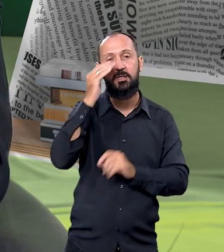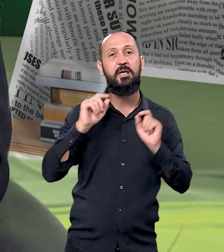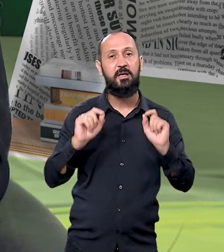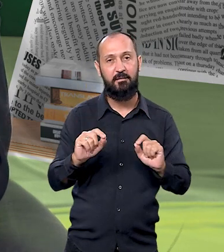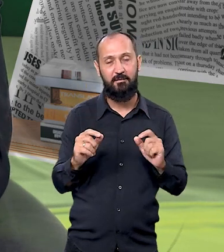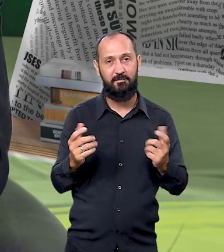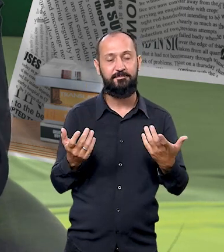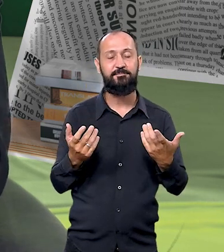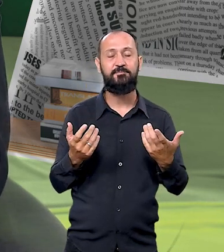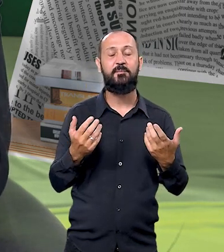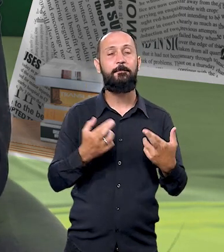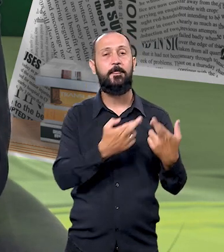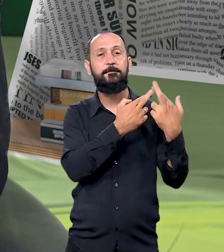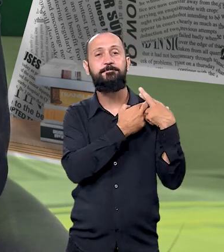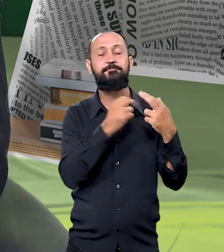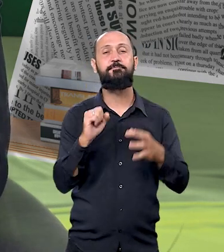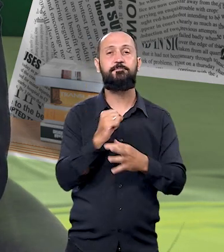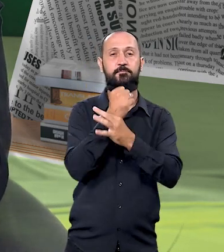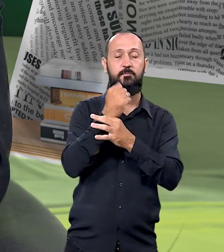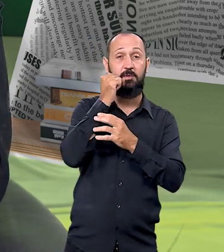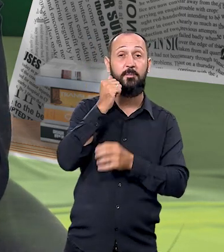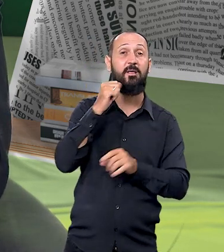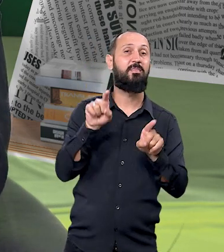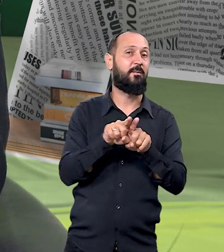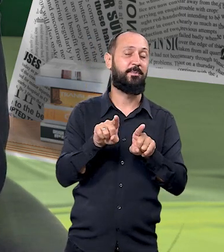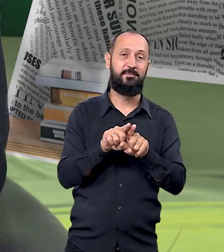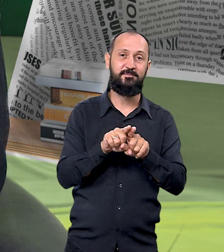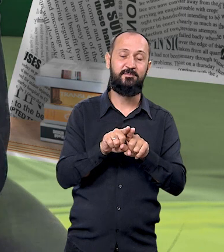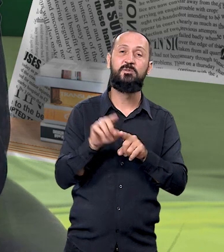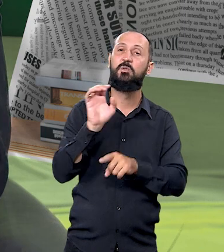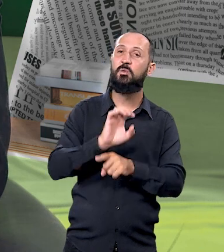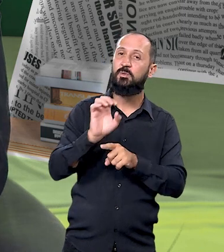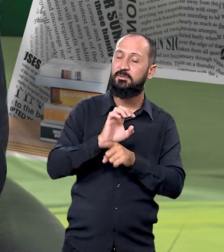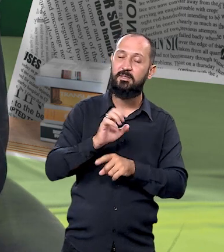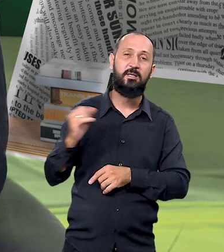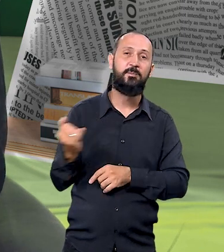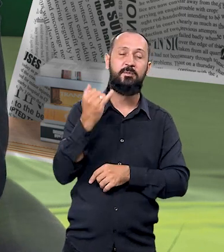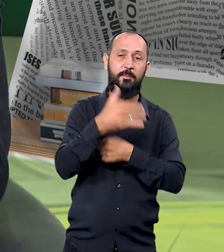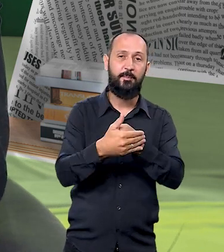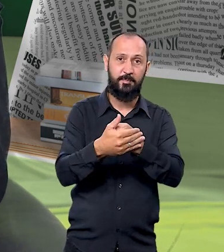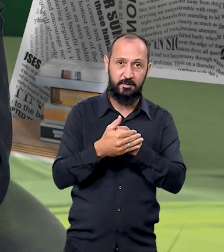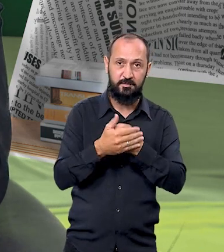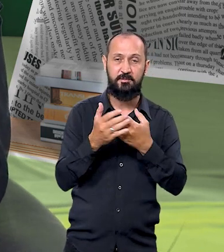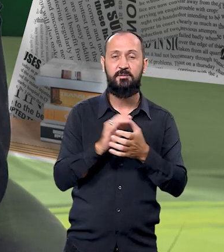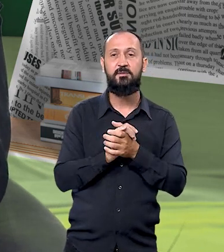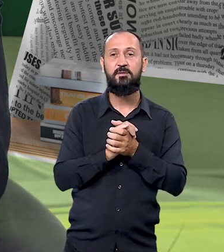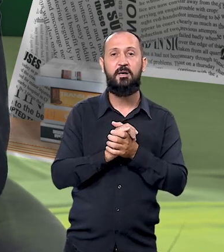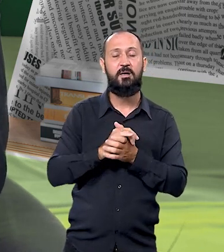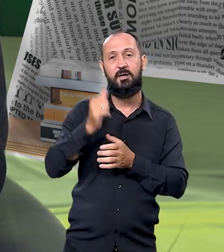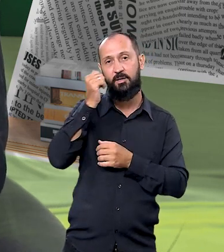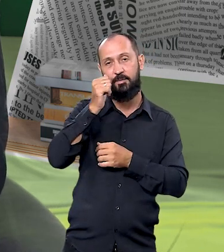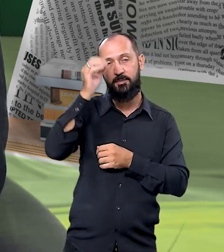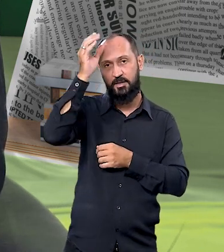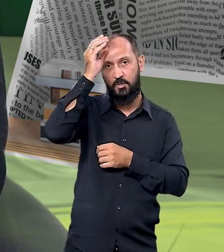das mulheres também. O Estado é fundamental para proteger, as mulheres para ter consciência que tem o direito de viver sem violência